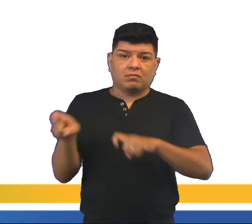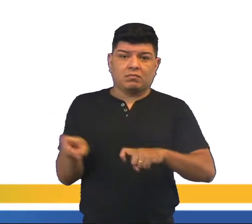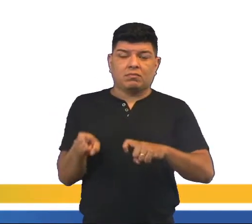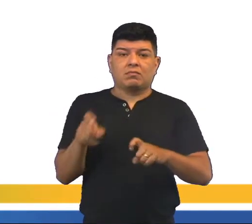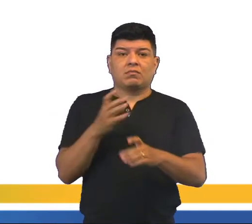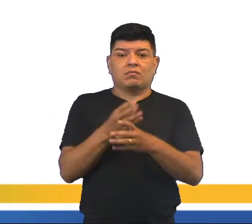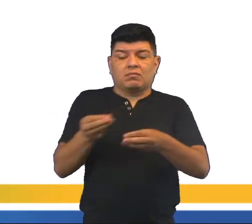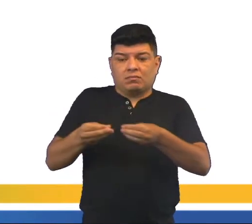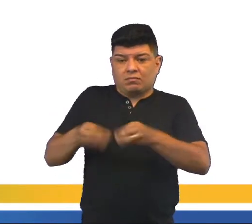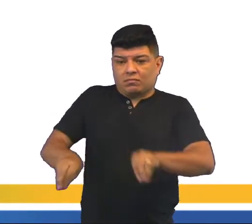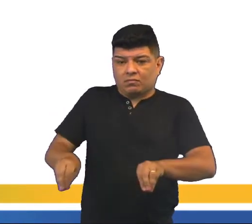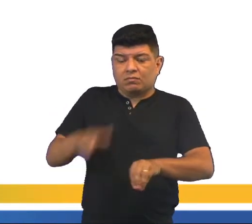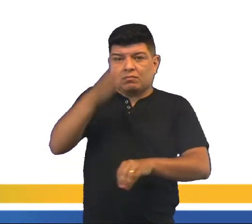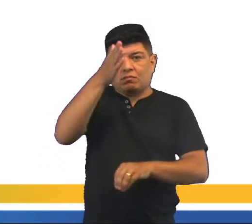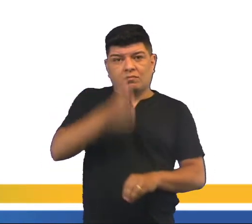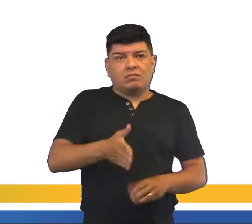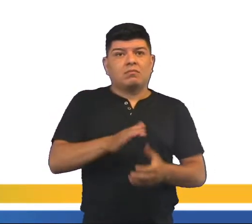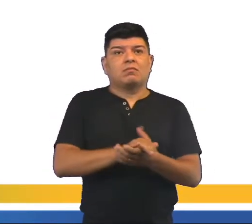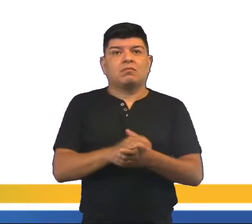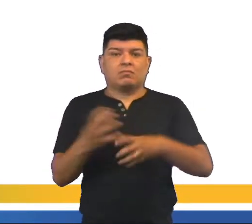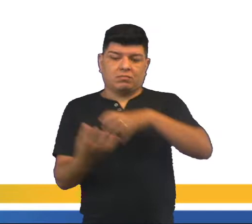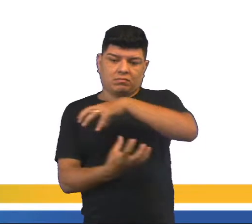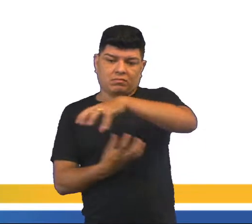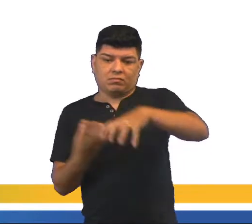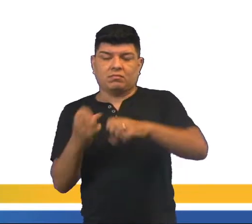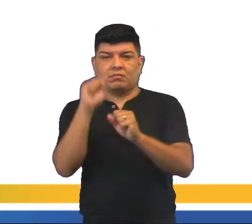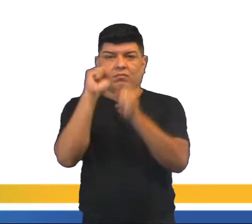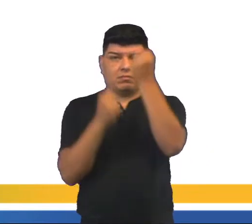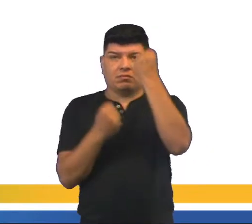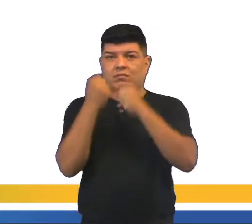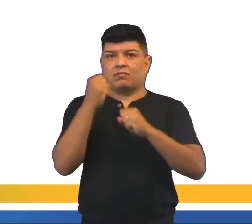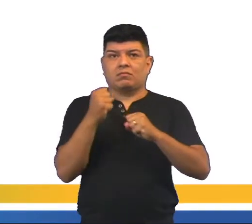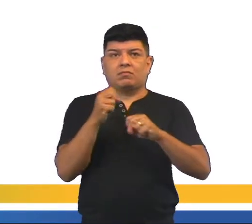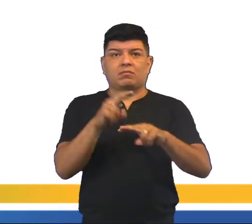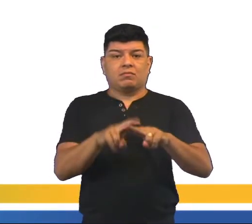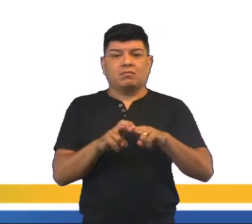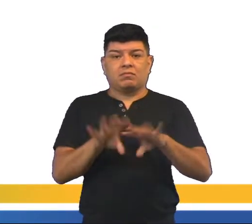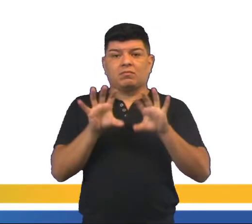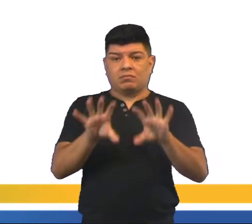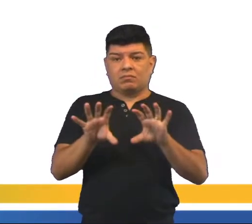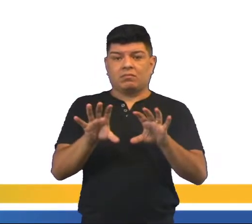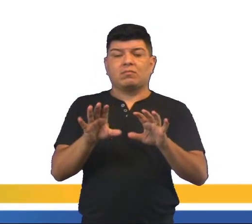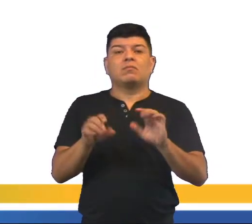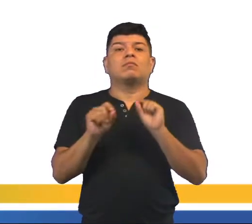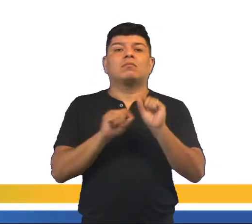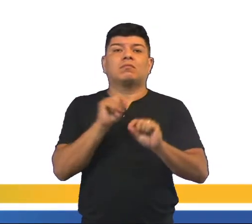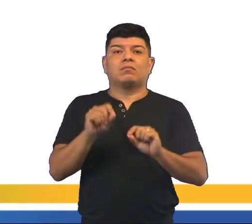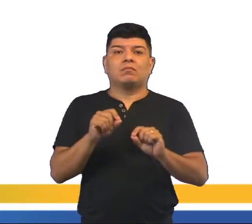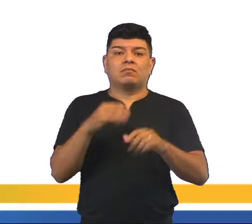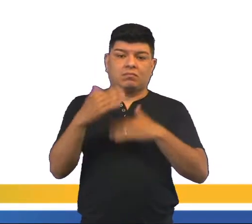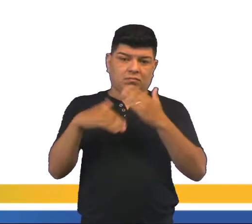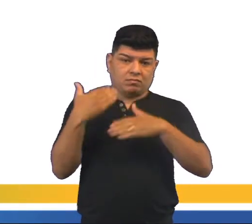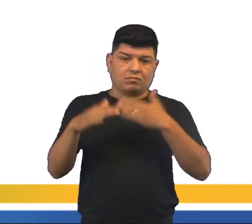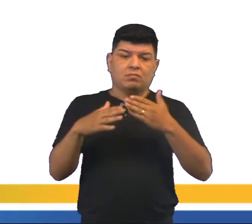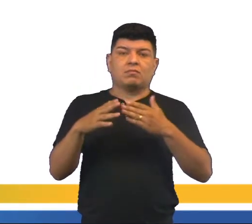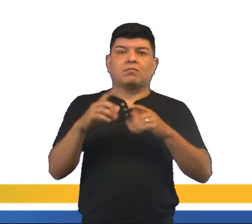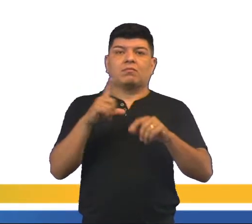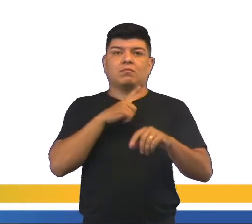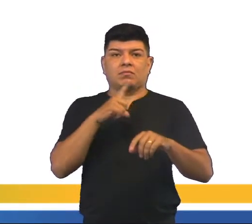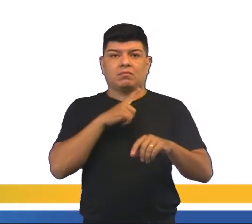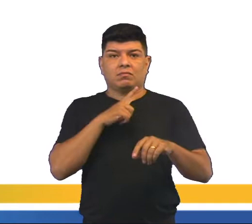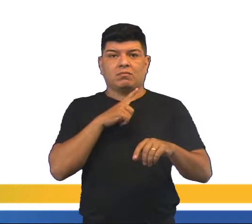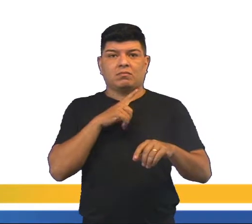como uma das consequências diretas das revoluções industriais, pois essas, né, proporcionaram um avanço nos meios de